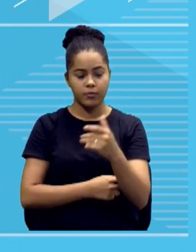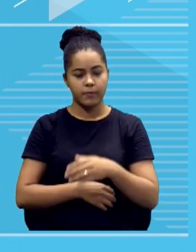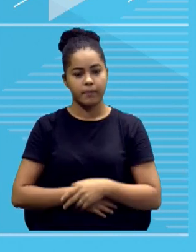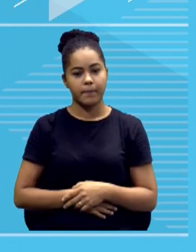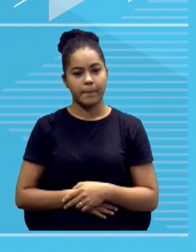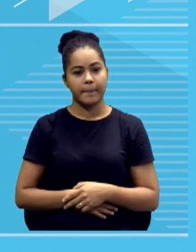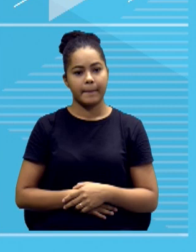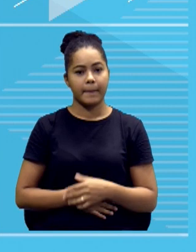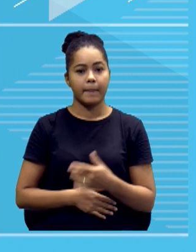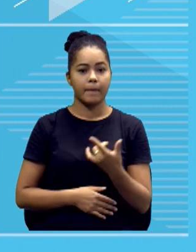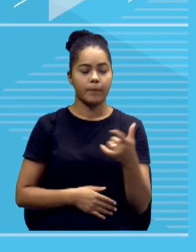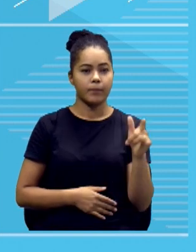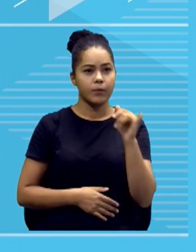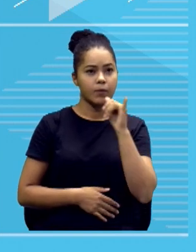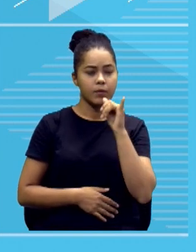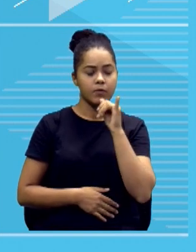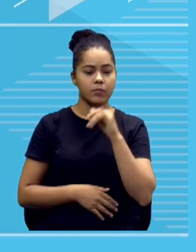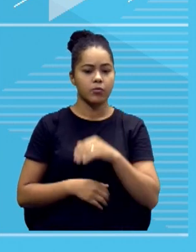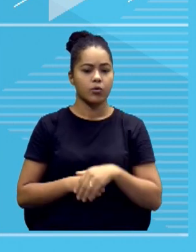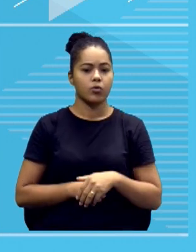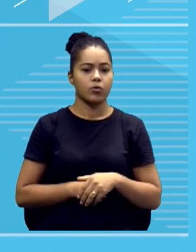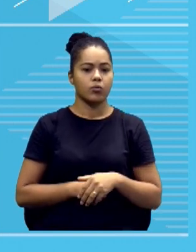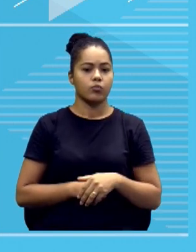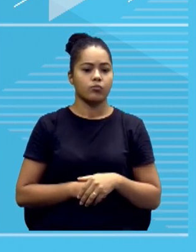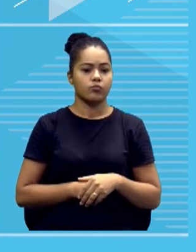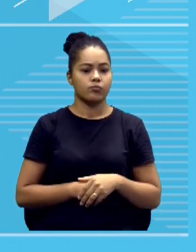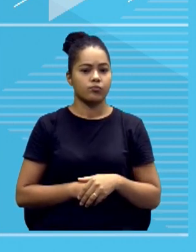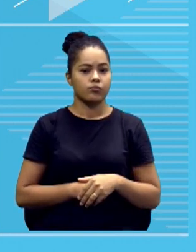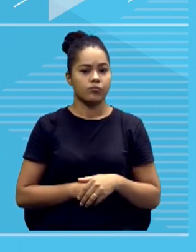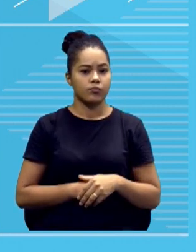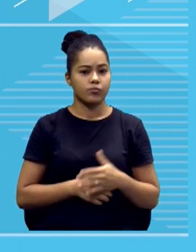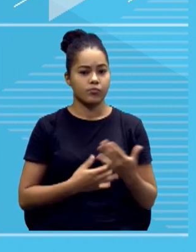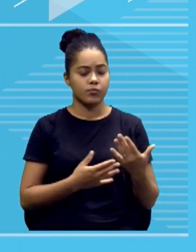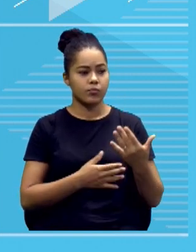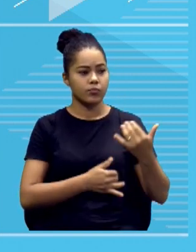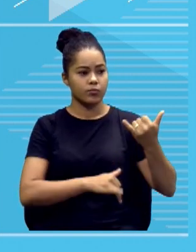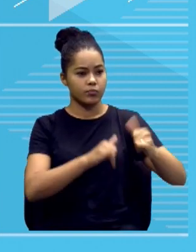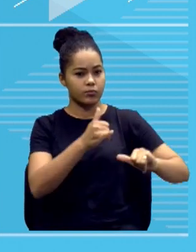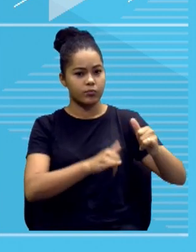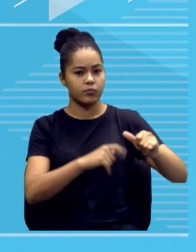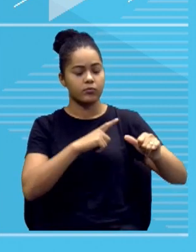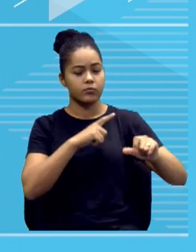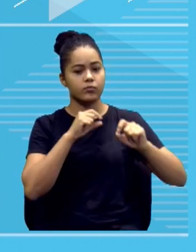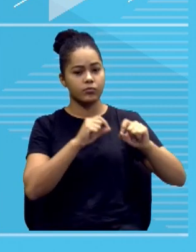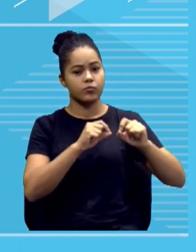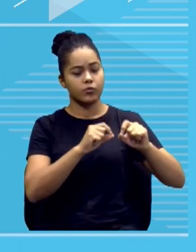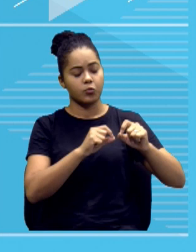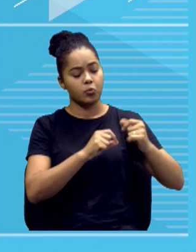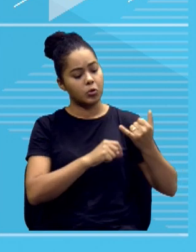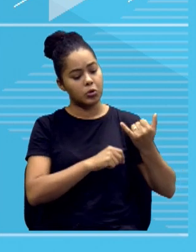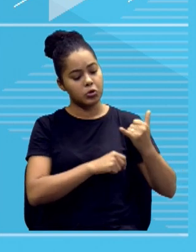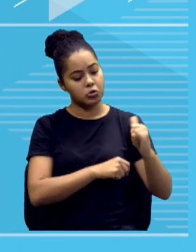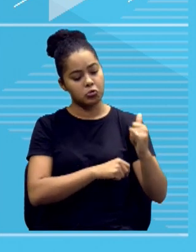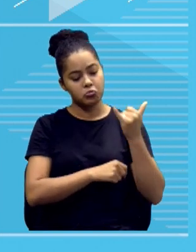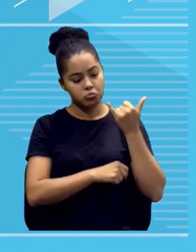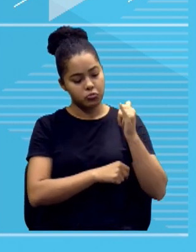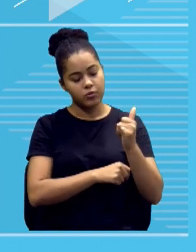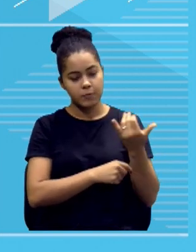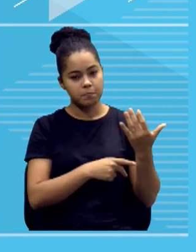são mais simples de você entender. São geradores que dentro deles possuem uma energia química,